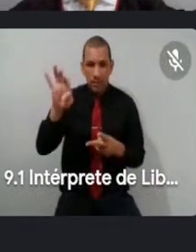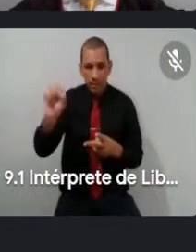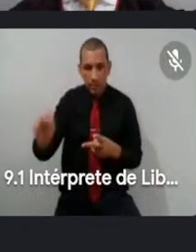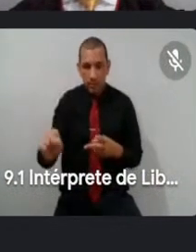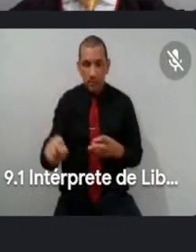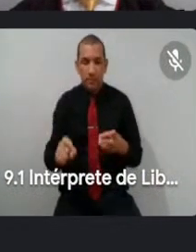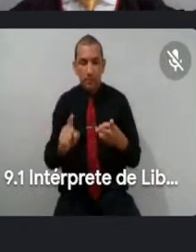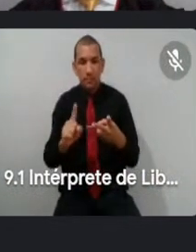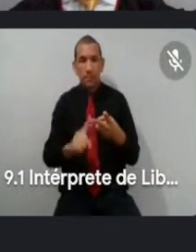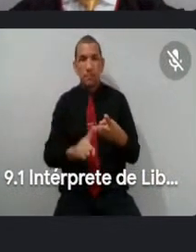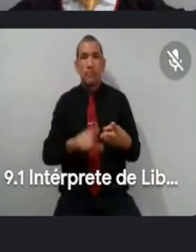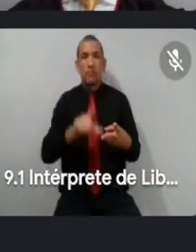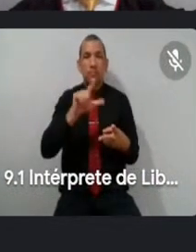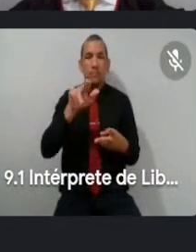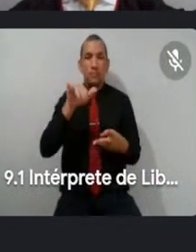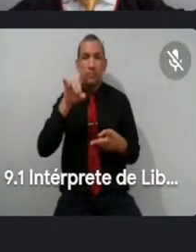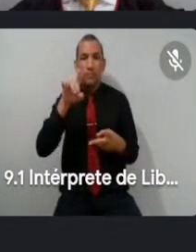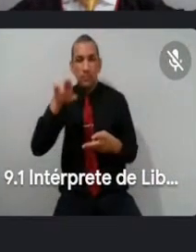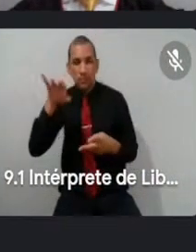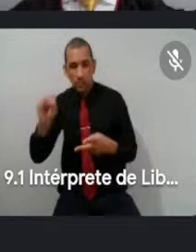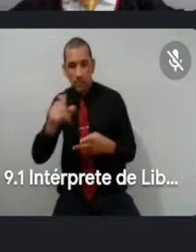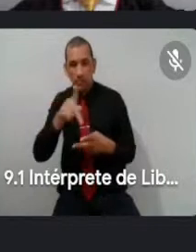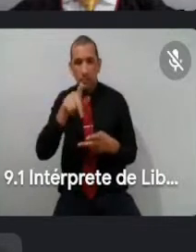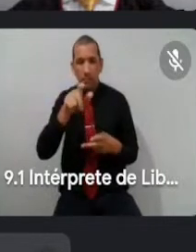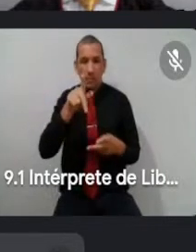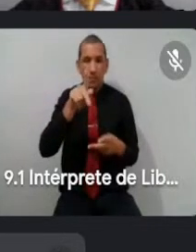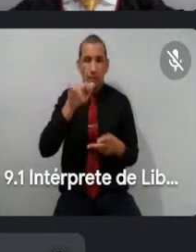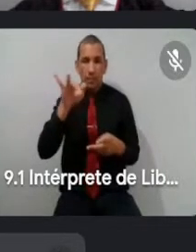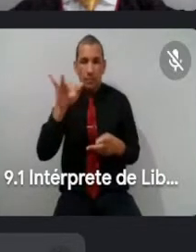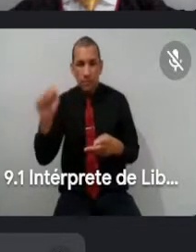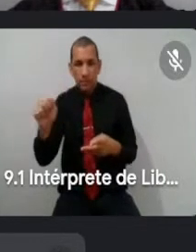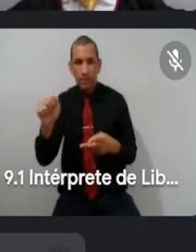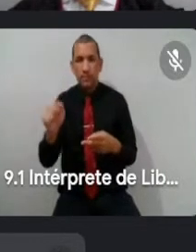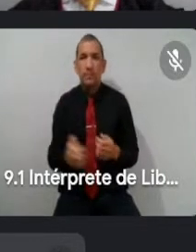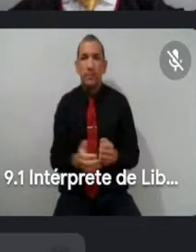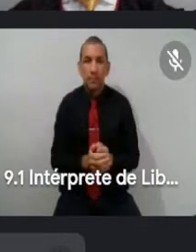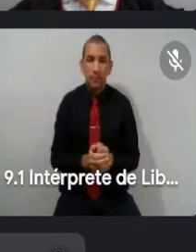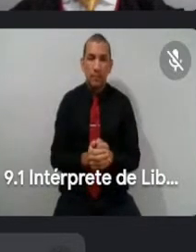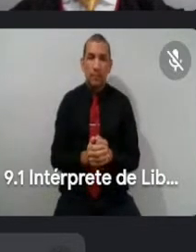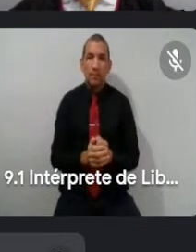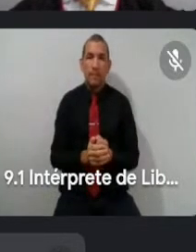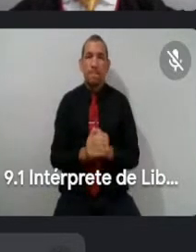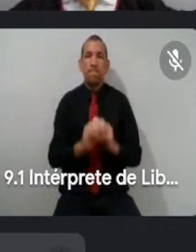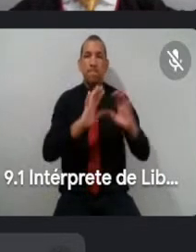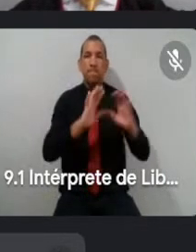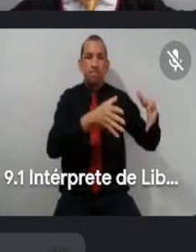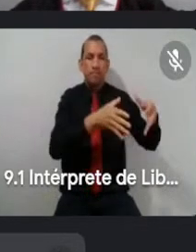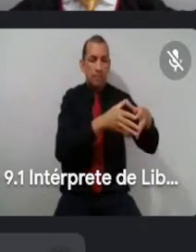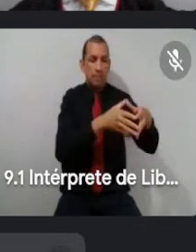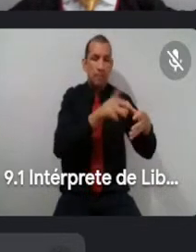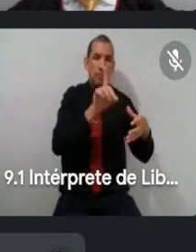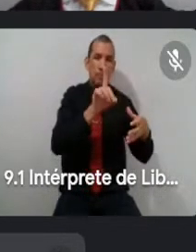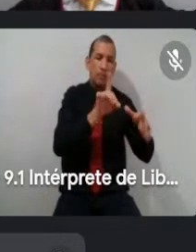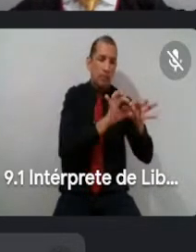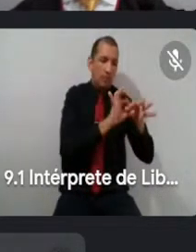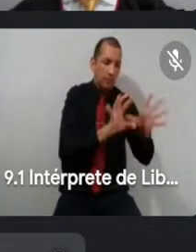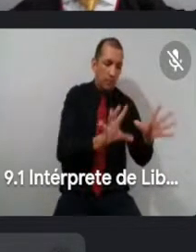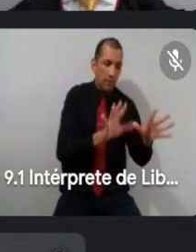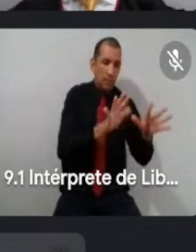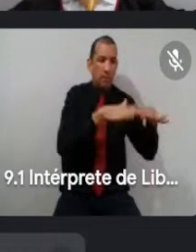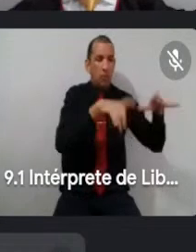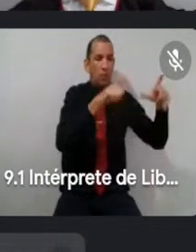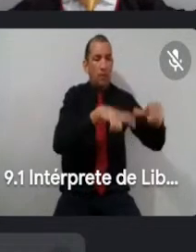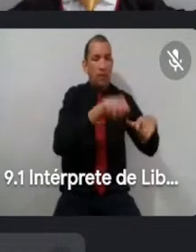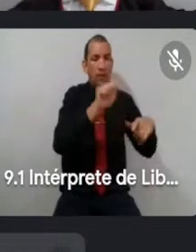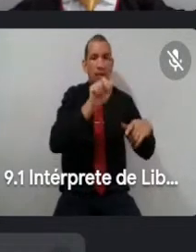Lucineide Paris e Freitas a comissão provisória do Democratas de Arapoema